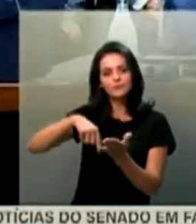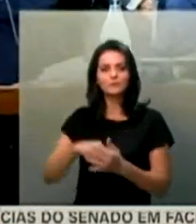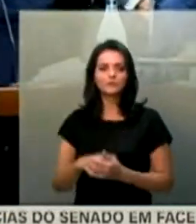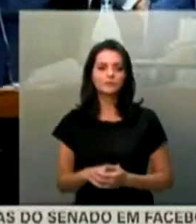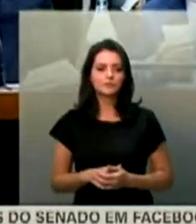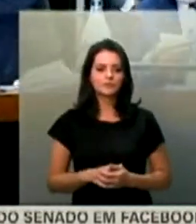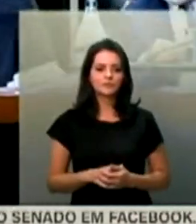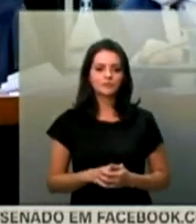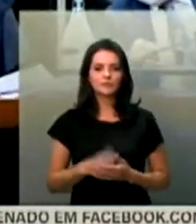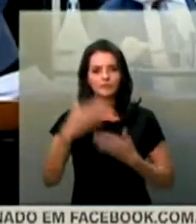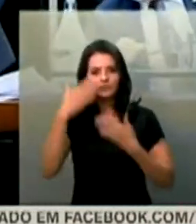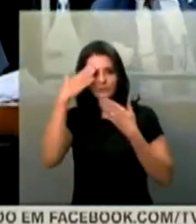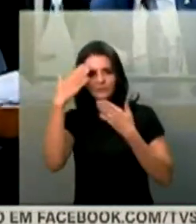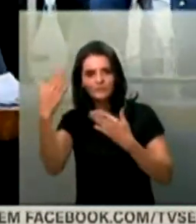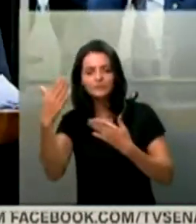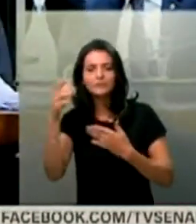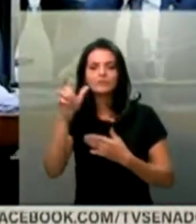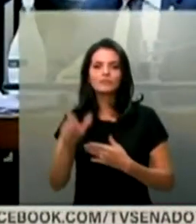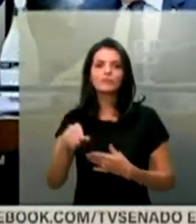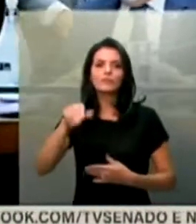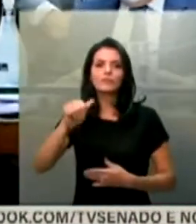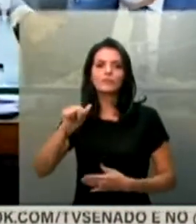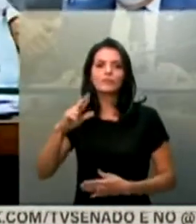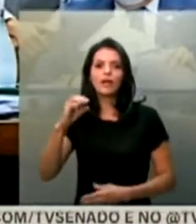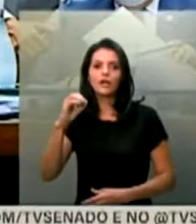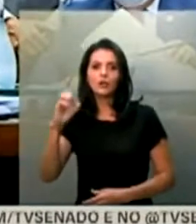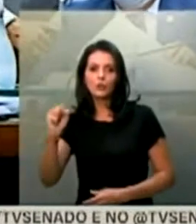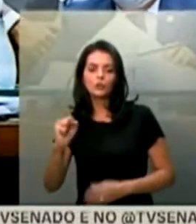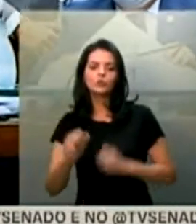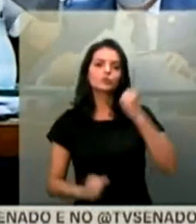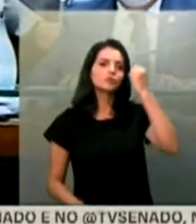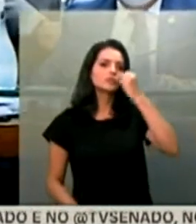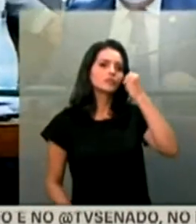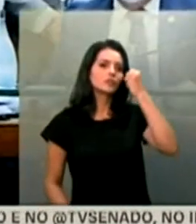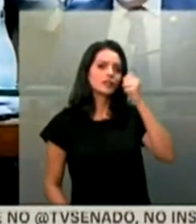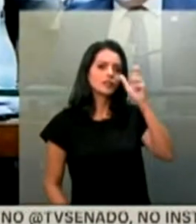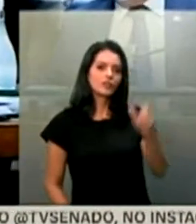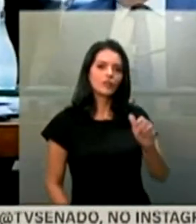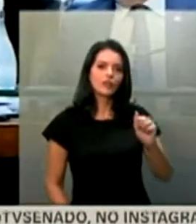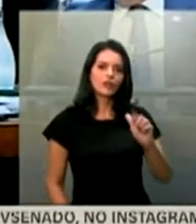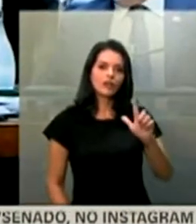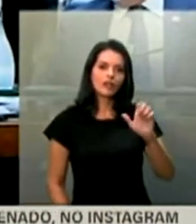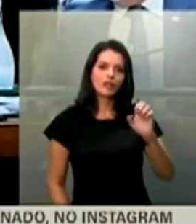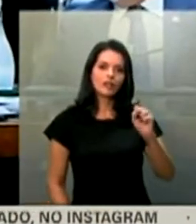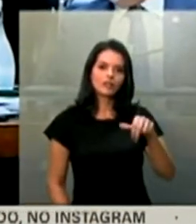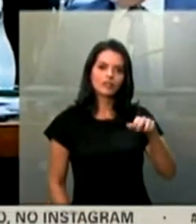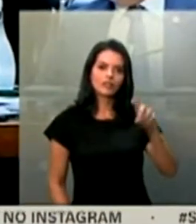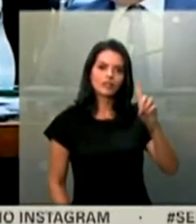Missão cumprida. Obrigado, senador Marcos Rogério, senador Alessandro Vieira.